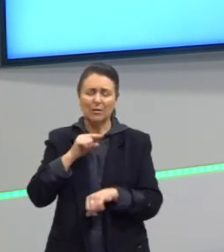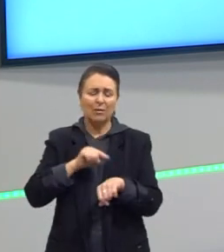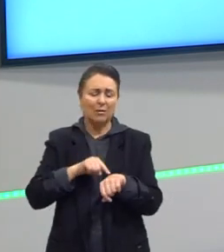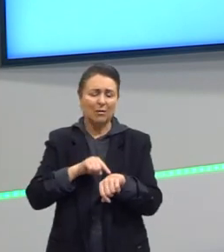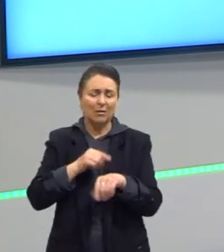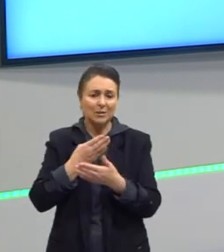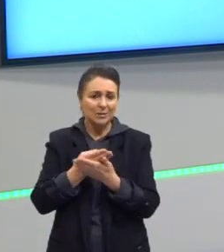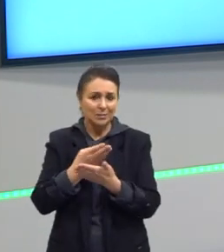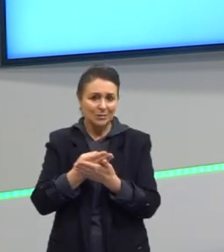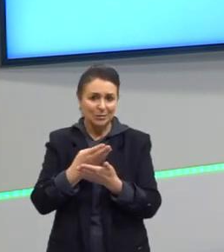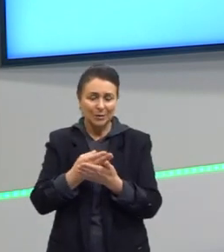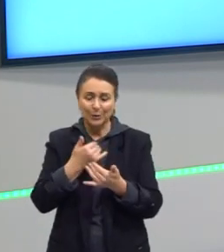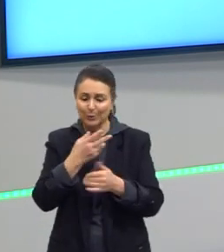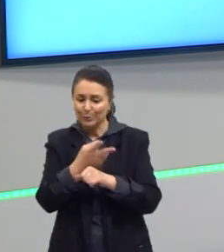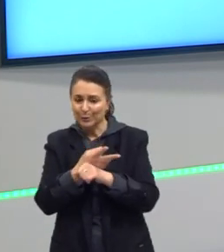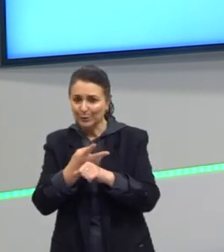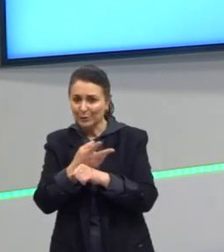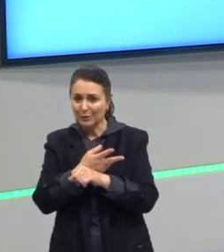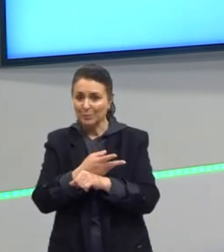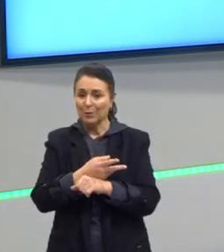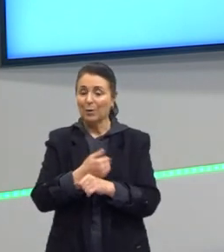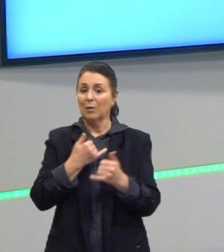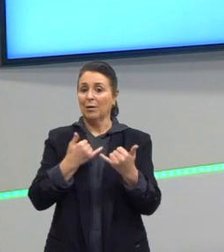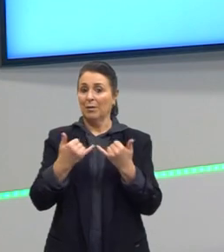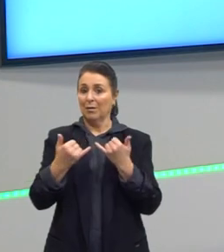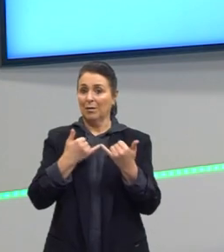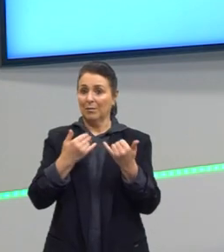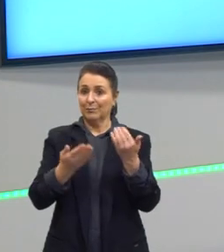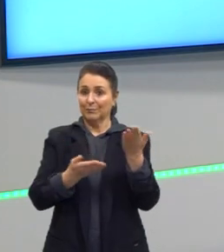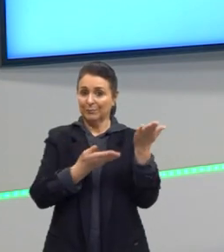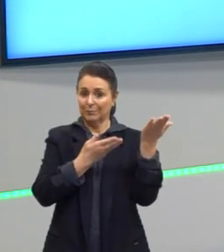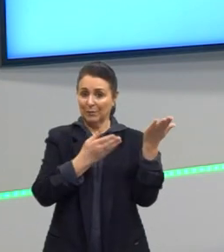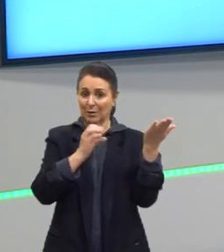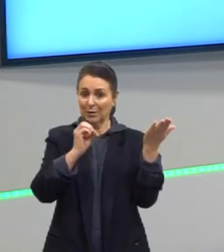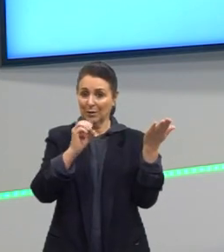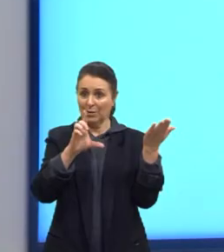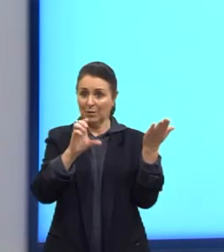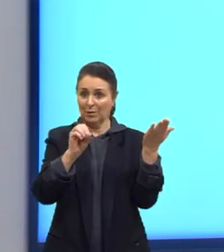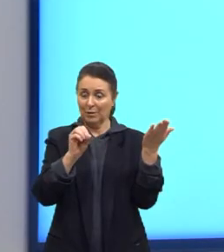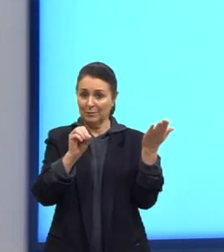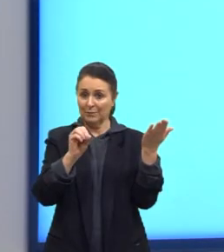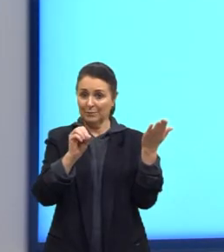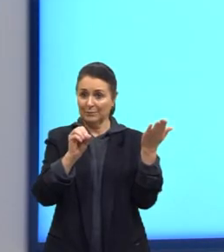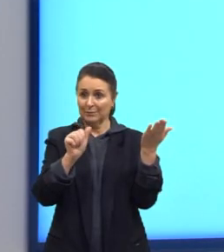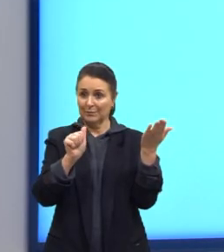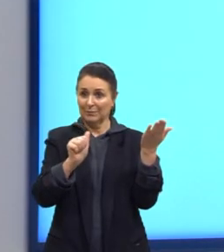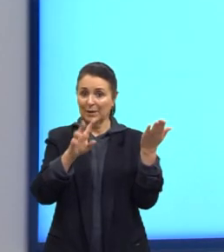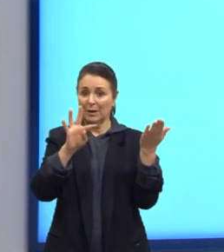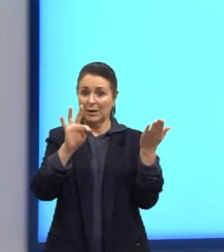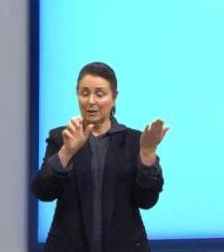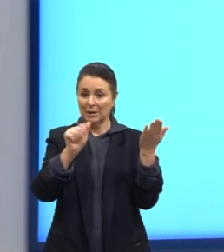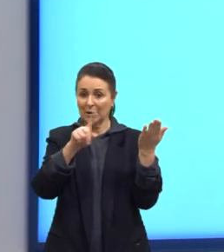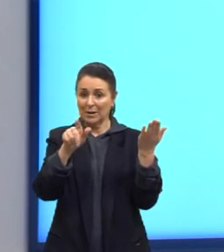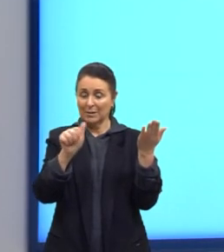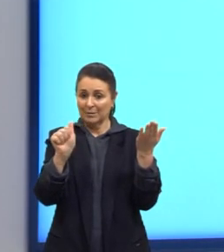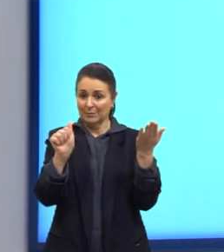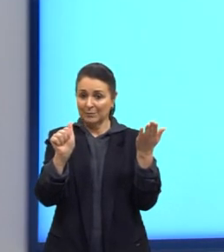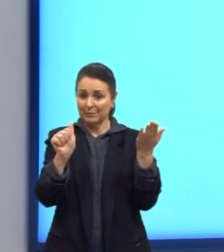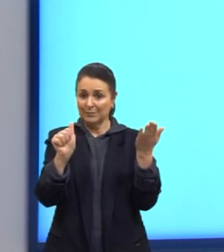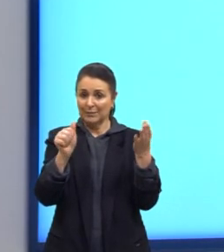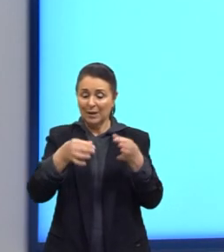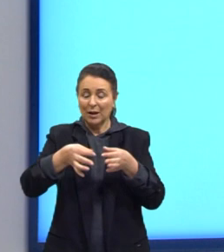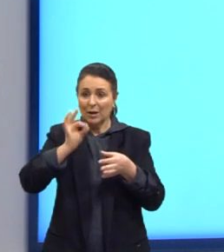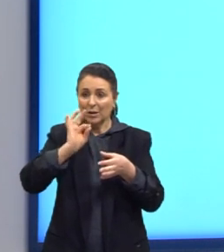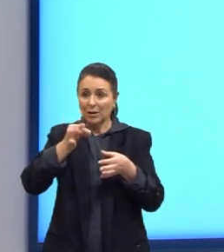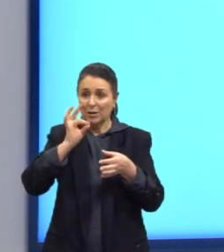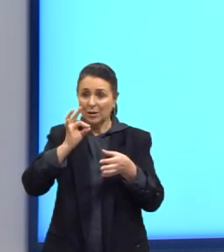horas e horas falando então eu trouxe alguns exemplos para vocês por exemplo colha com ela que é fila taça né que